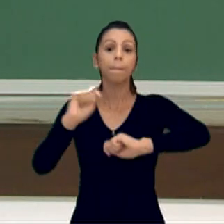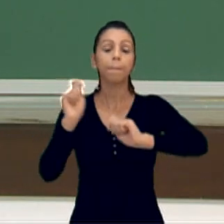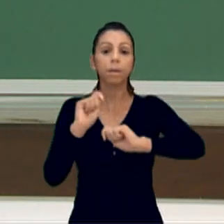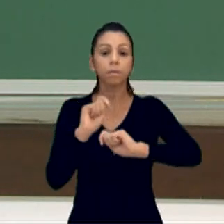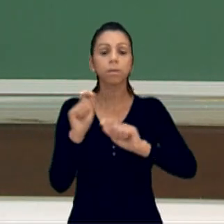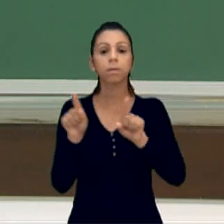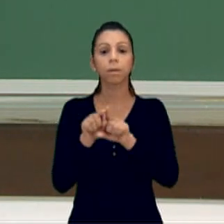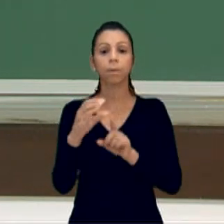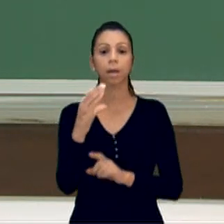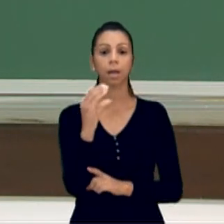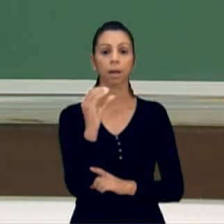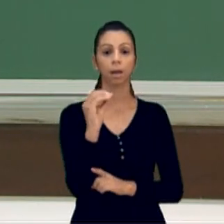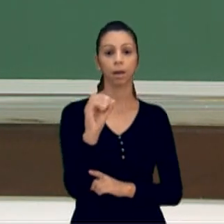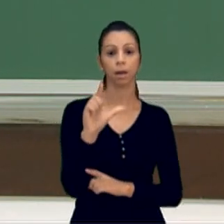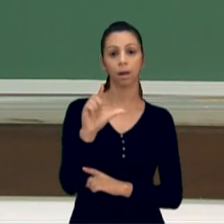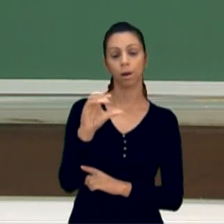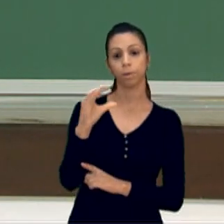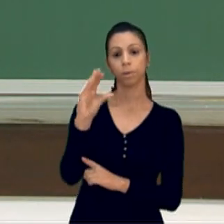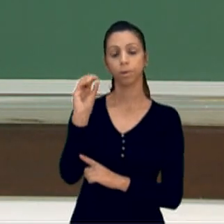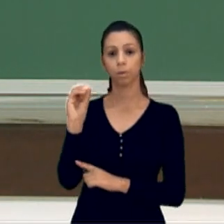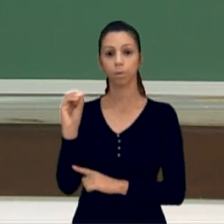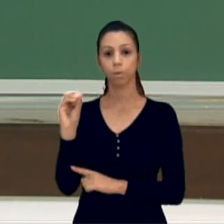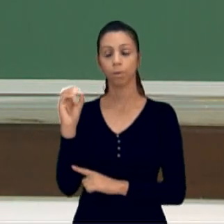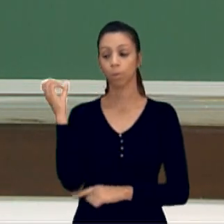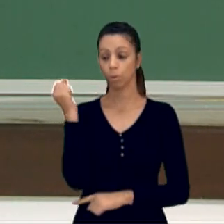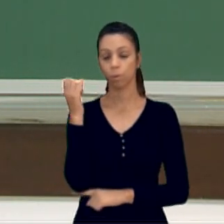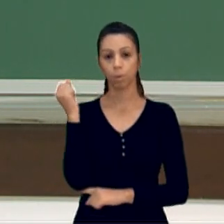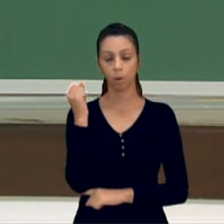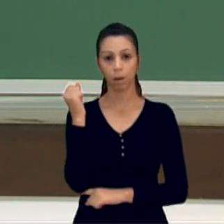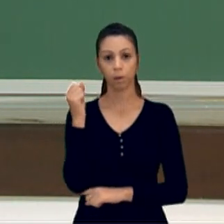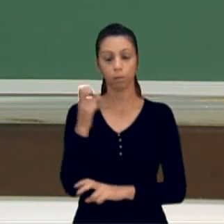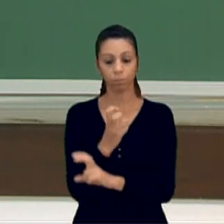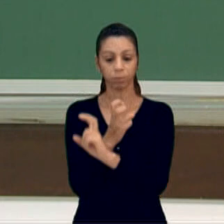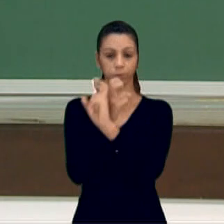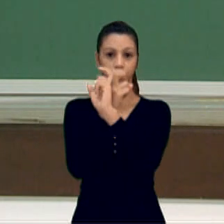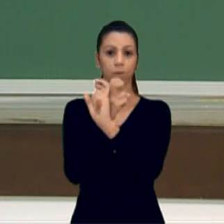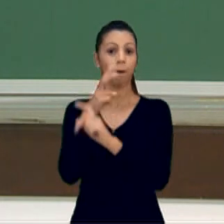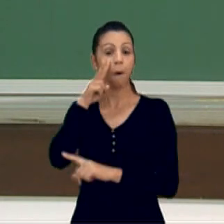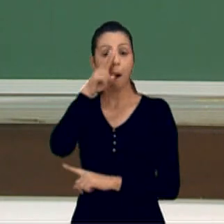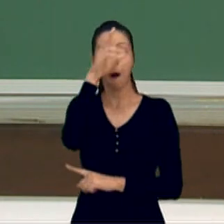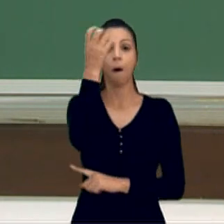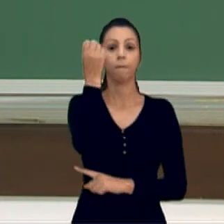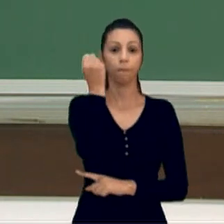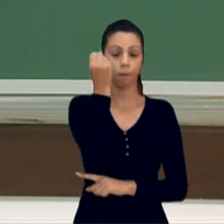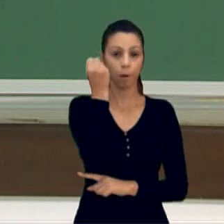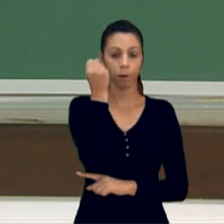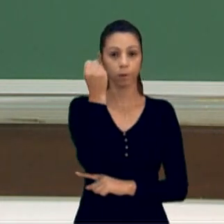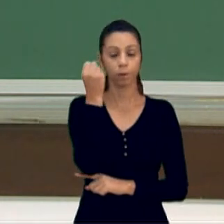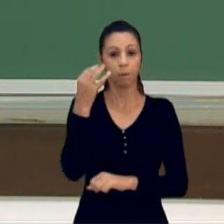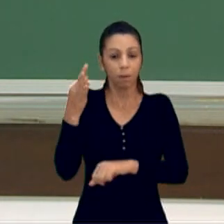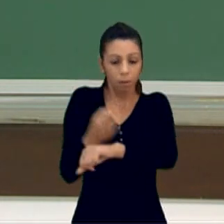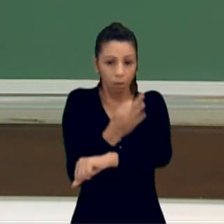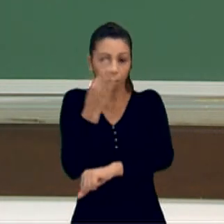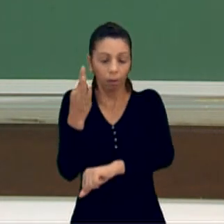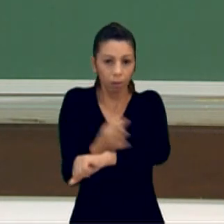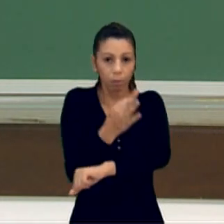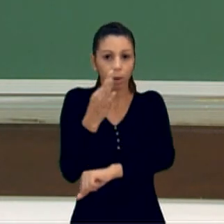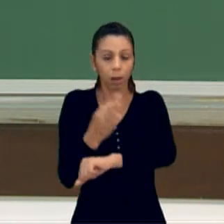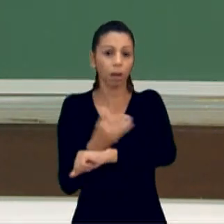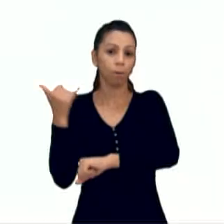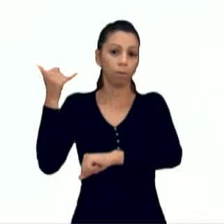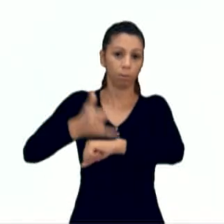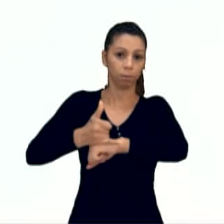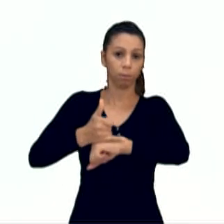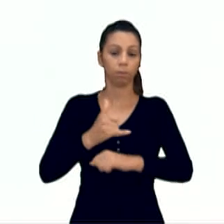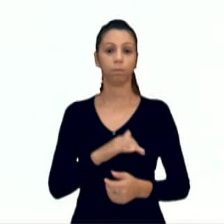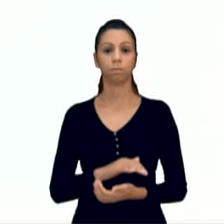do leite para manter meus ossos fortes, para suportar todo esse metal. Então, vamos para as